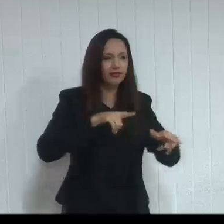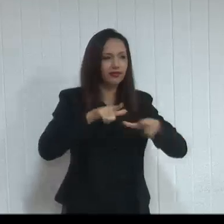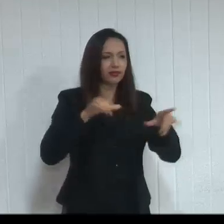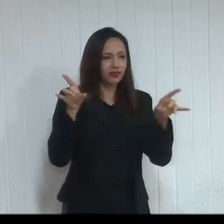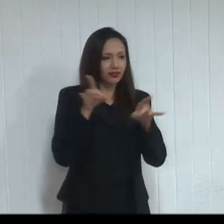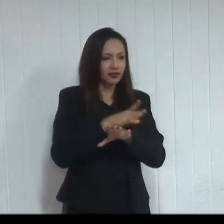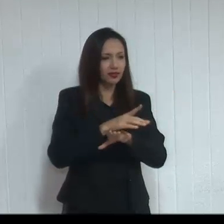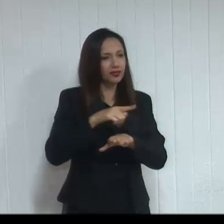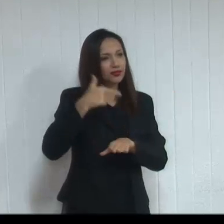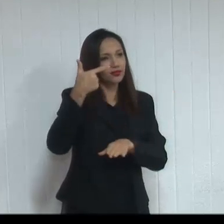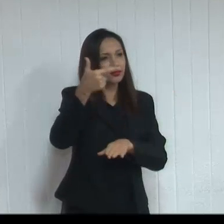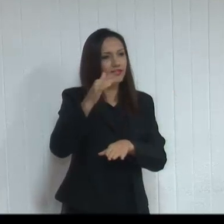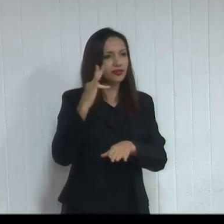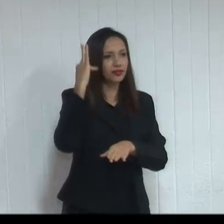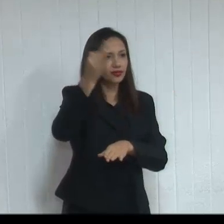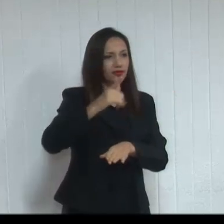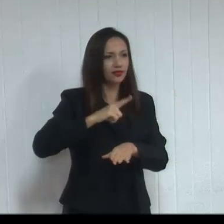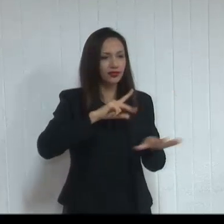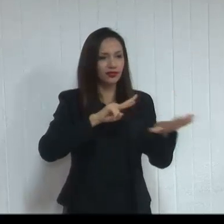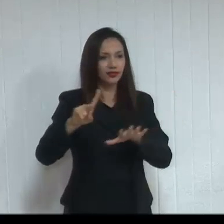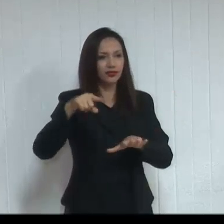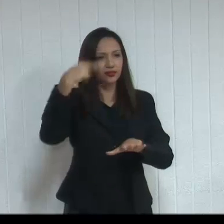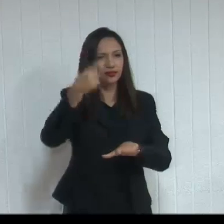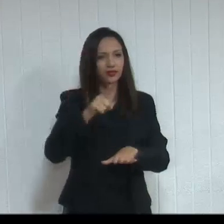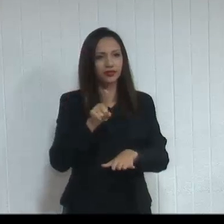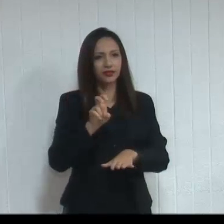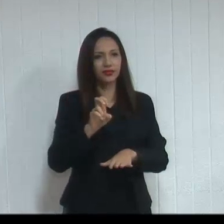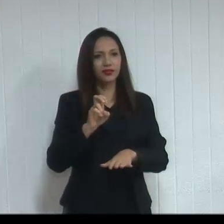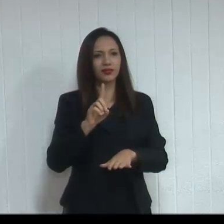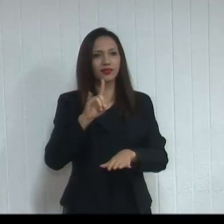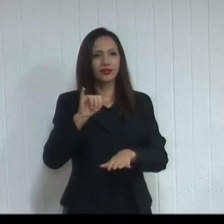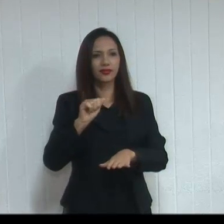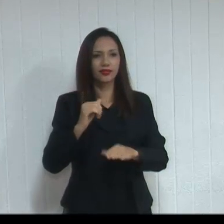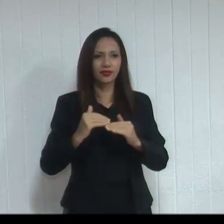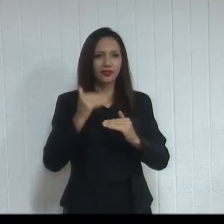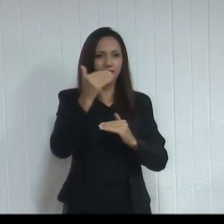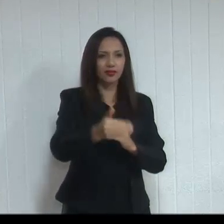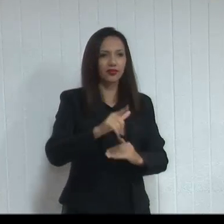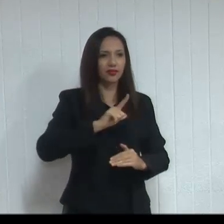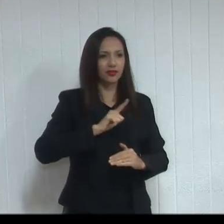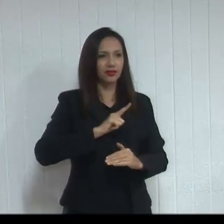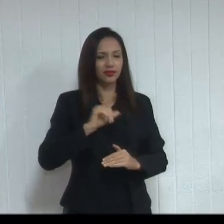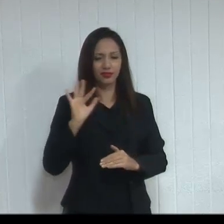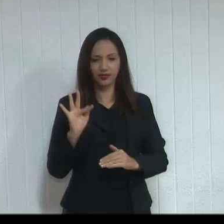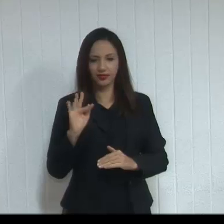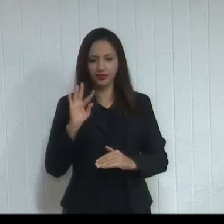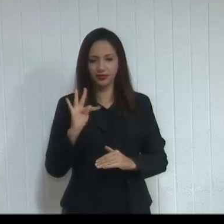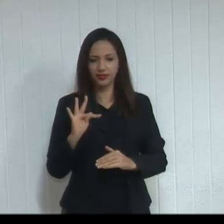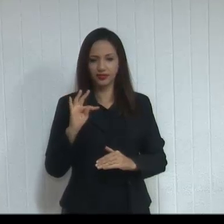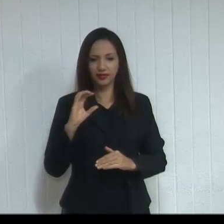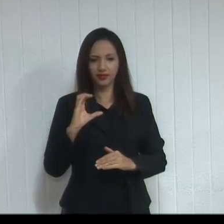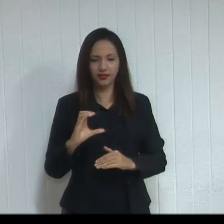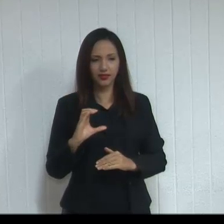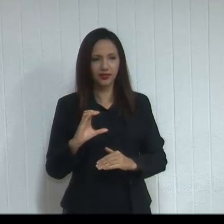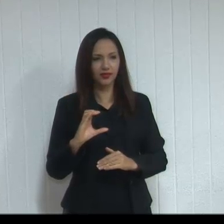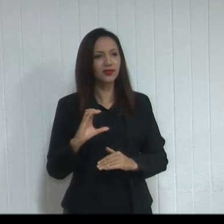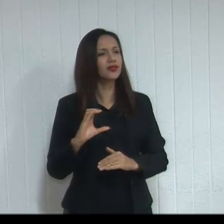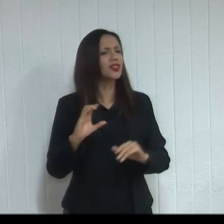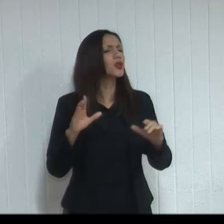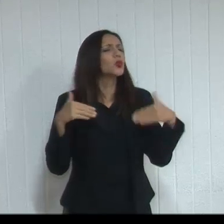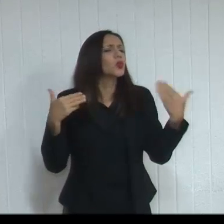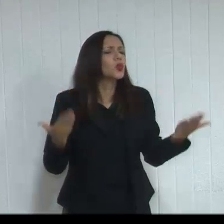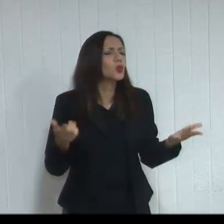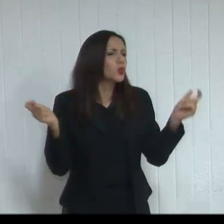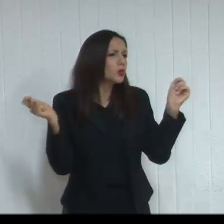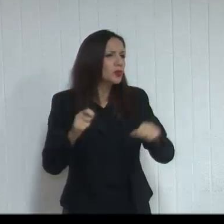Na outra semana, 15 dias atrás, eu falei de um termo que a gente usa, que é o FTC, não é? O First Time Capability. Qual a capacidade